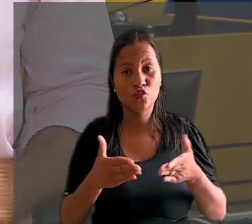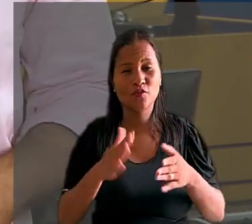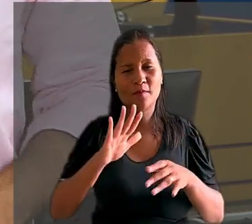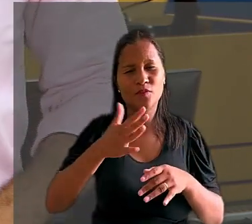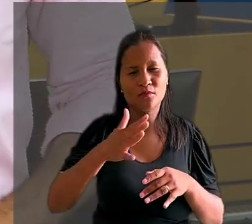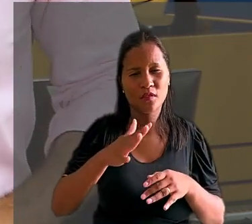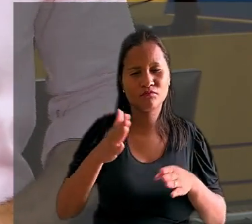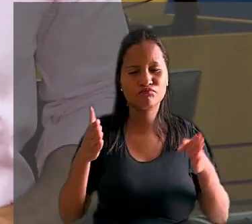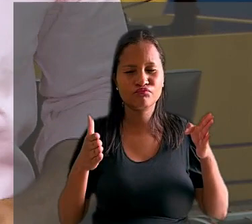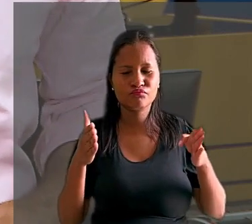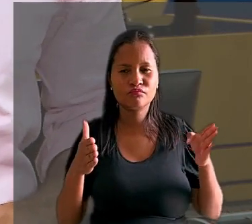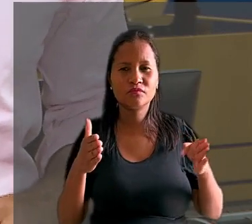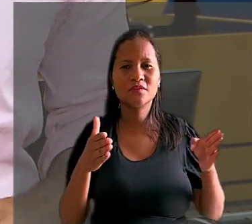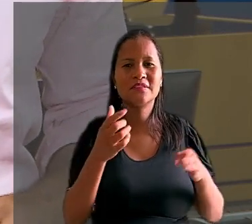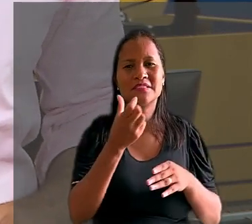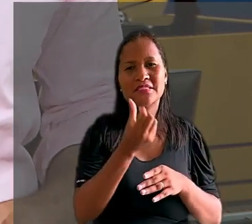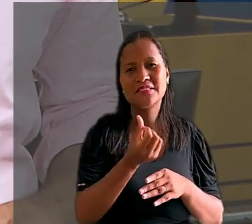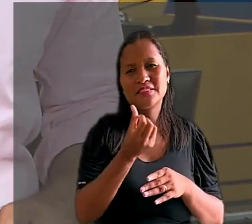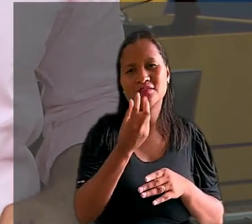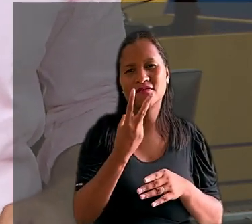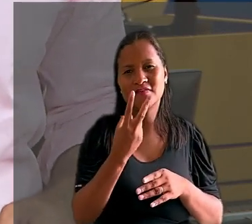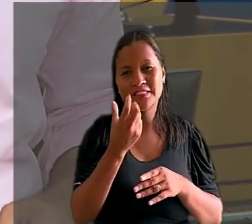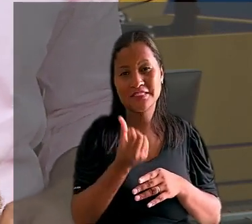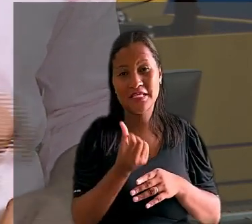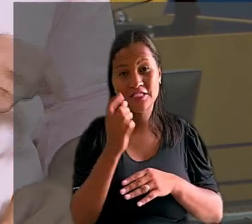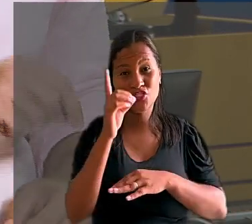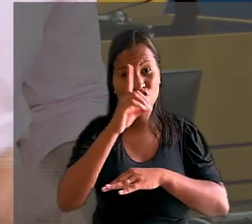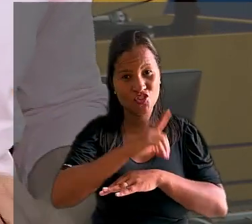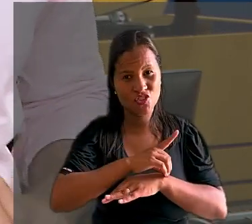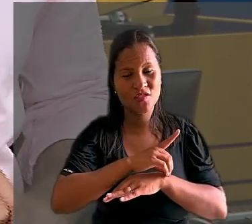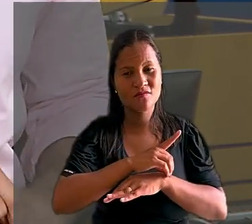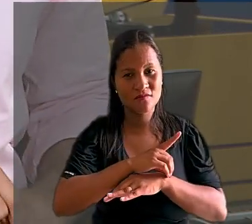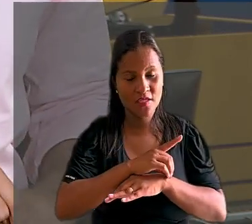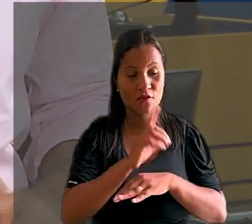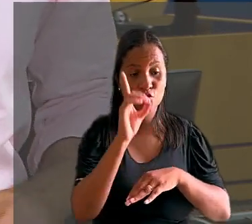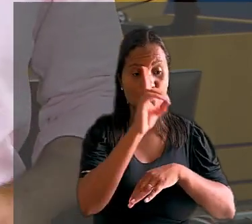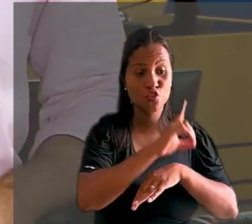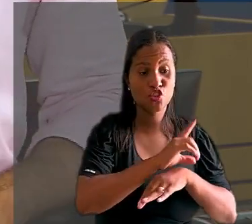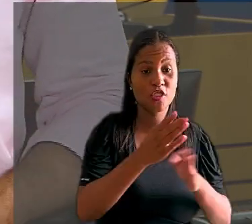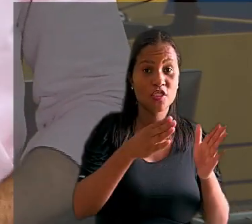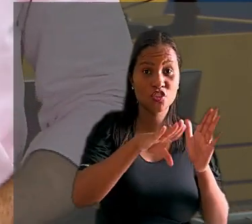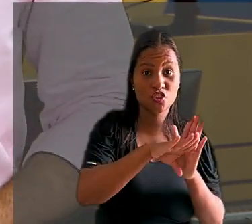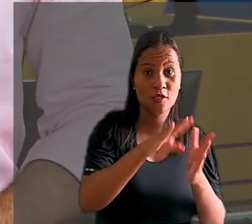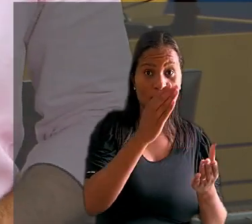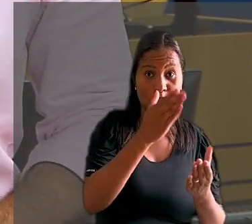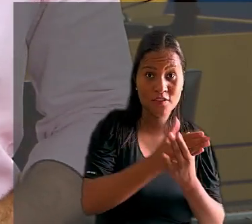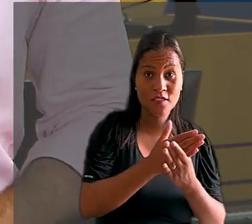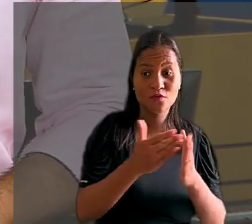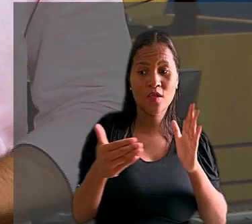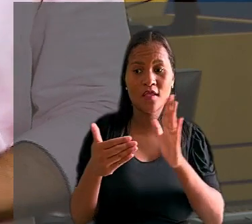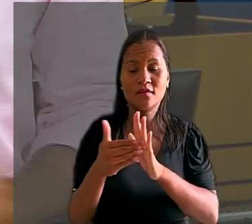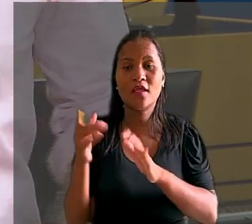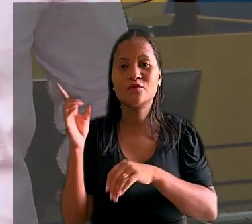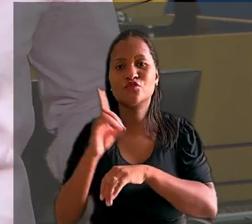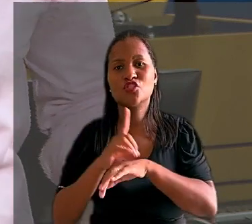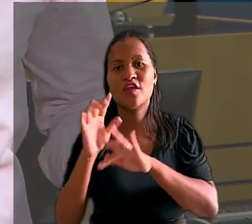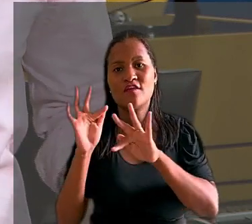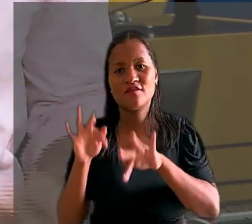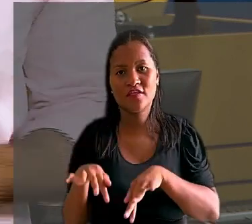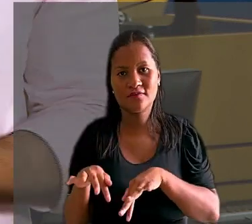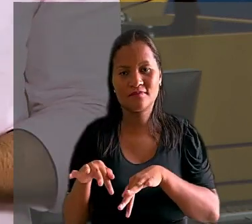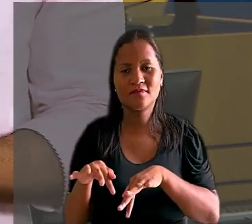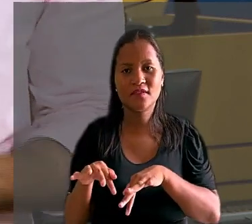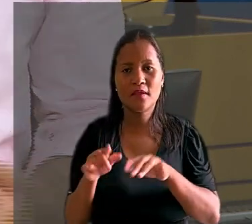tramitação está em 626 dias, desde a data de chegada do processo até a data da baixa. Mas não há uma